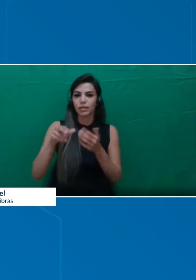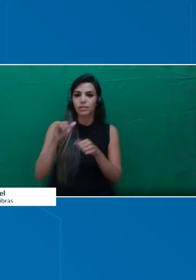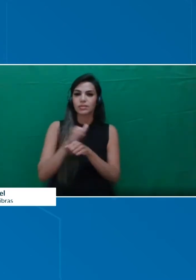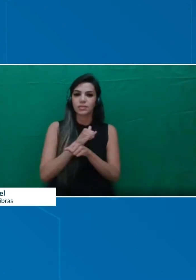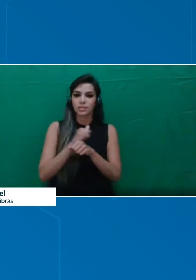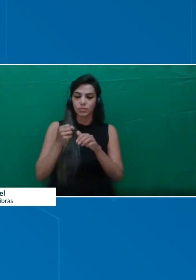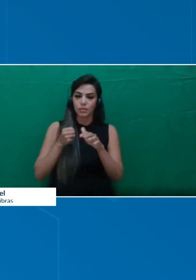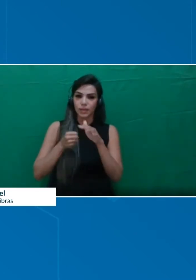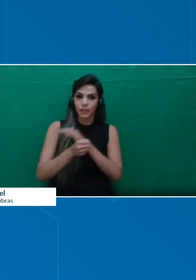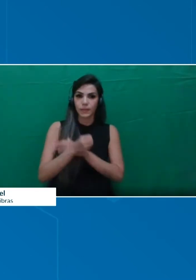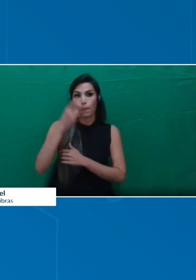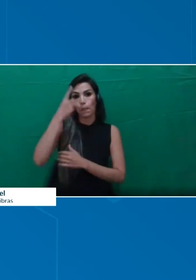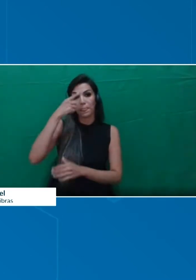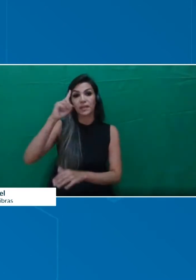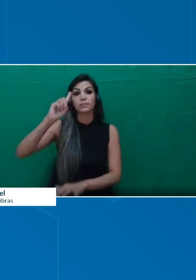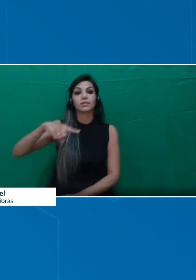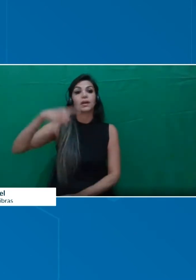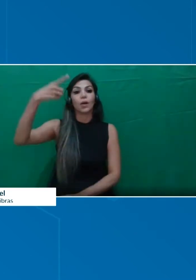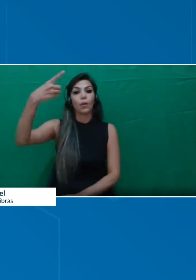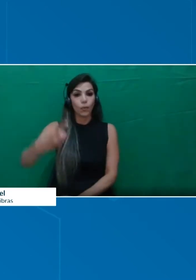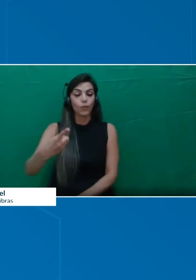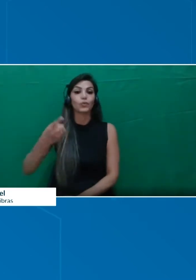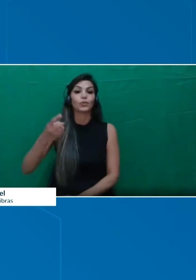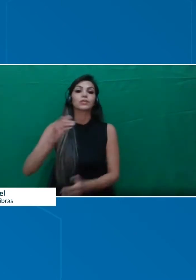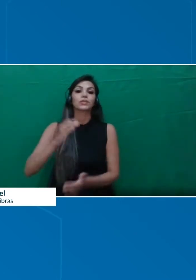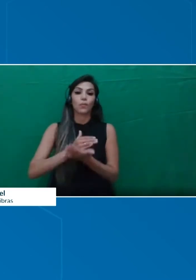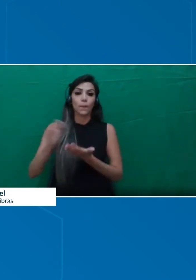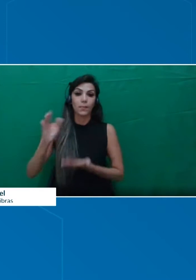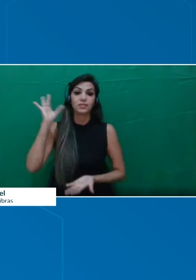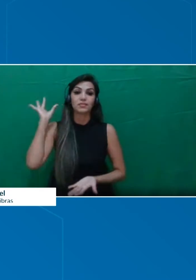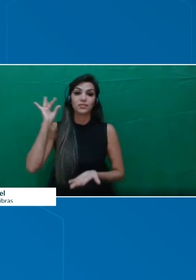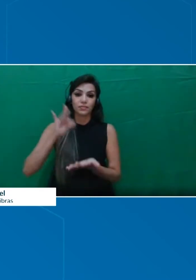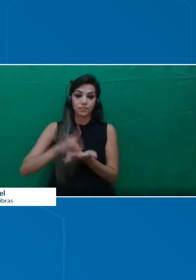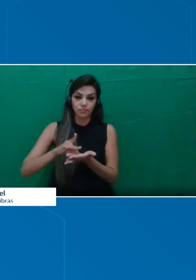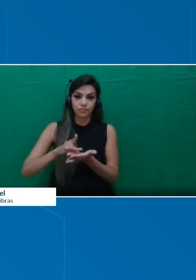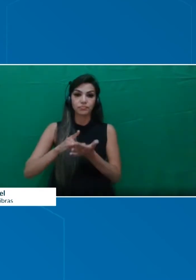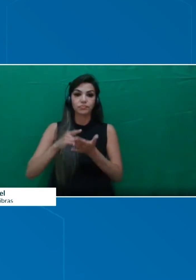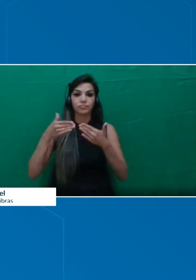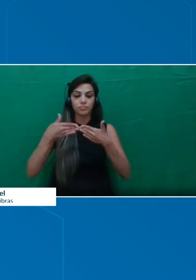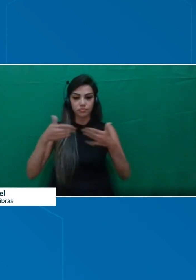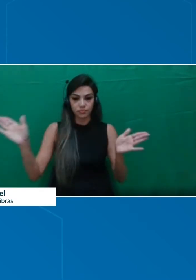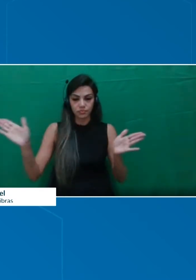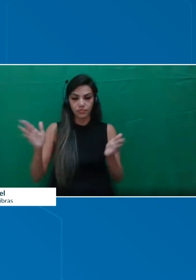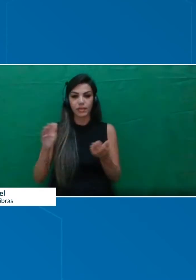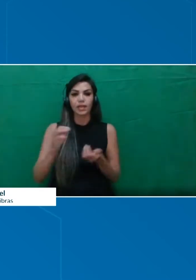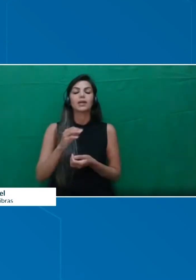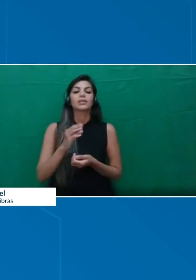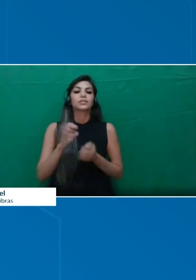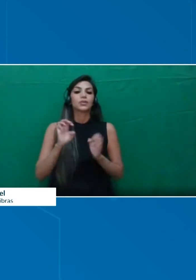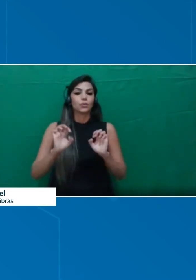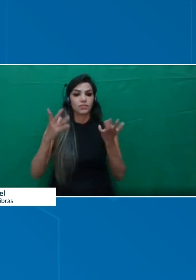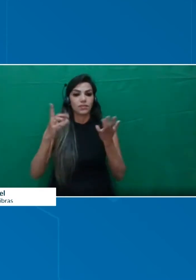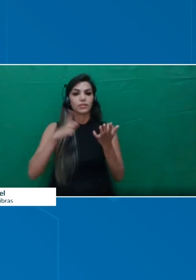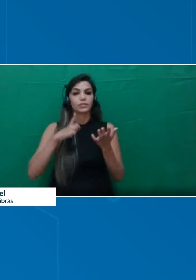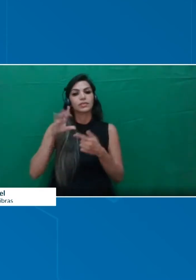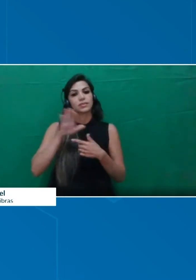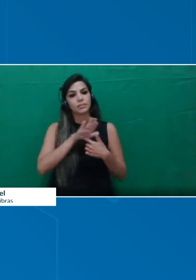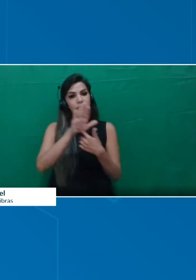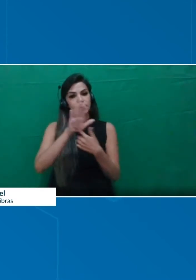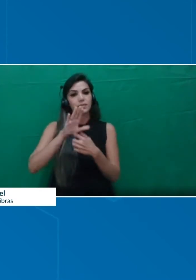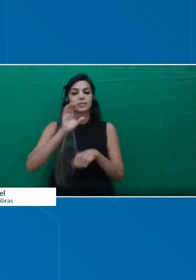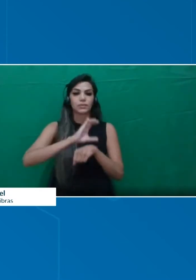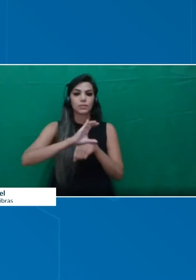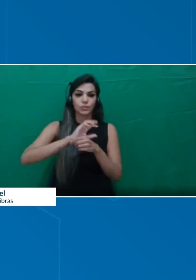quando começa efetivamente o evento, né, a gente tem a programação de apresentação dos cursos. Para esse ano, para que a